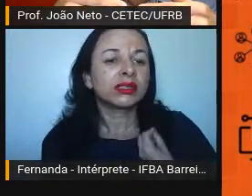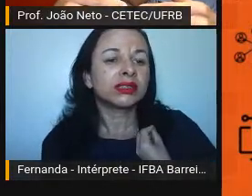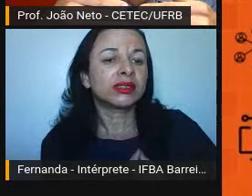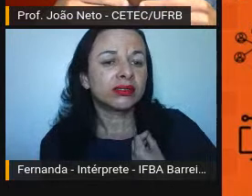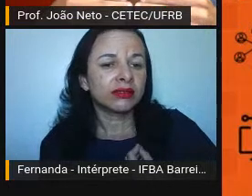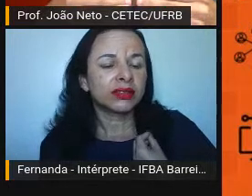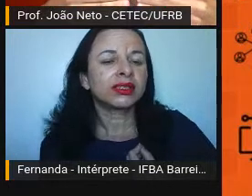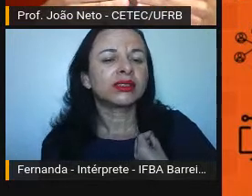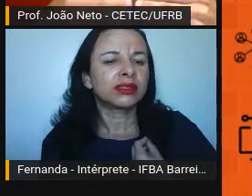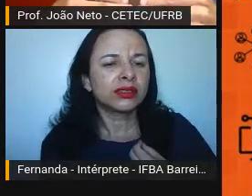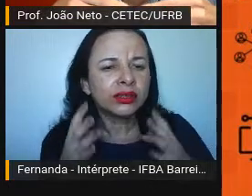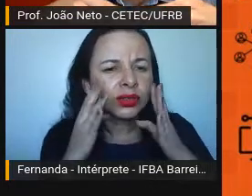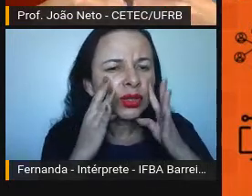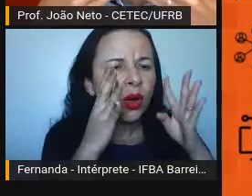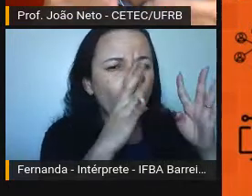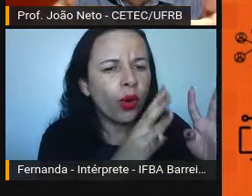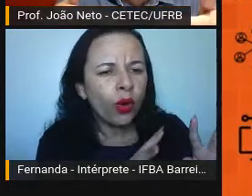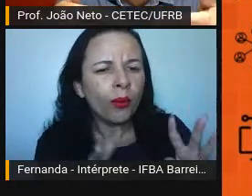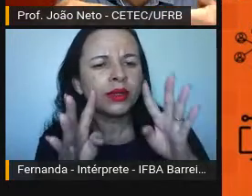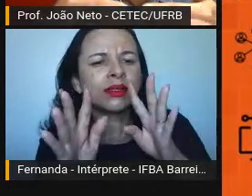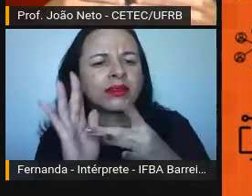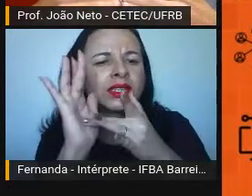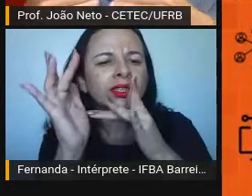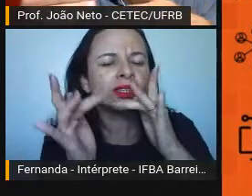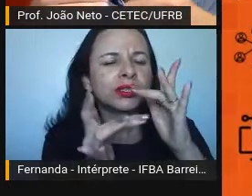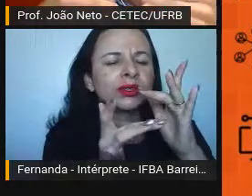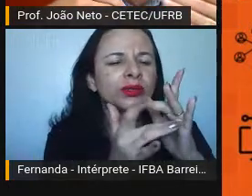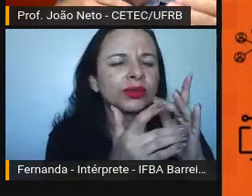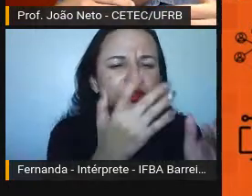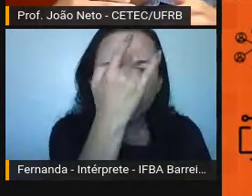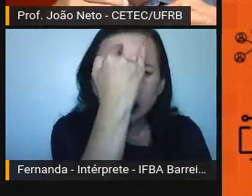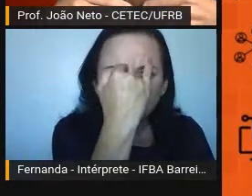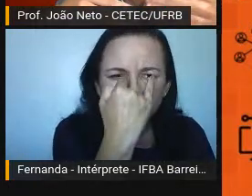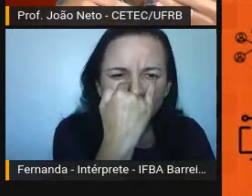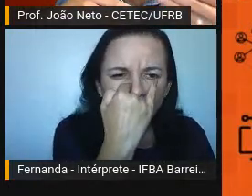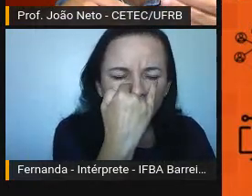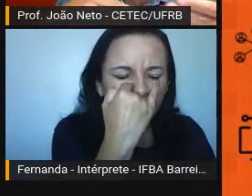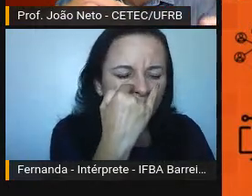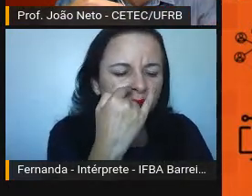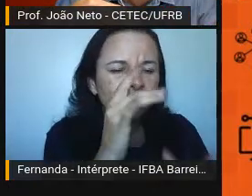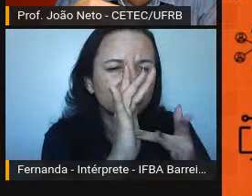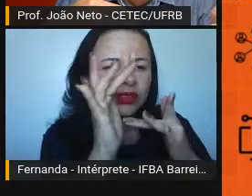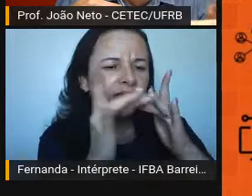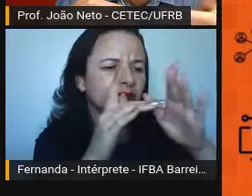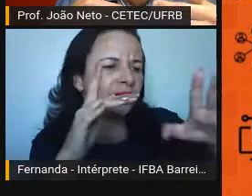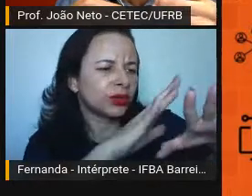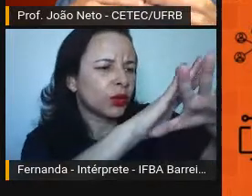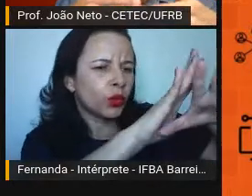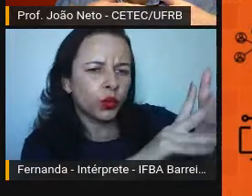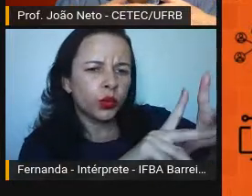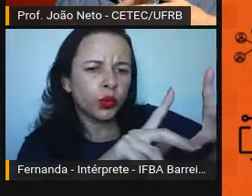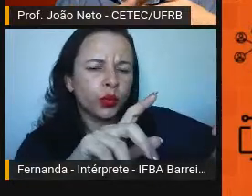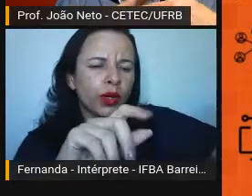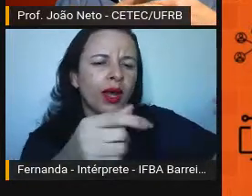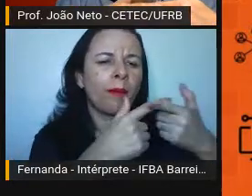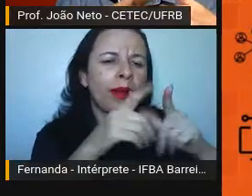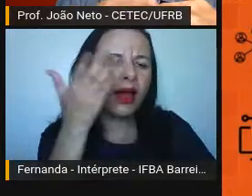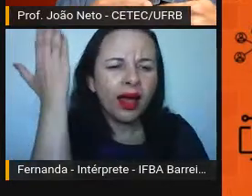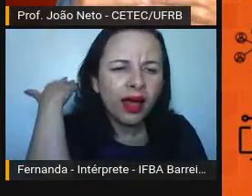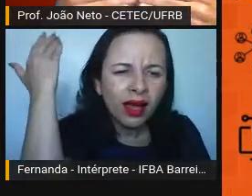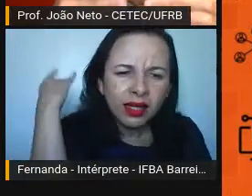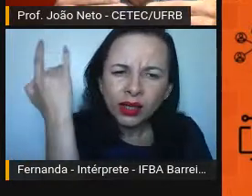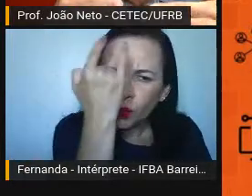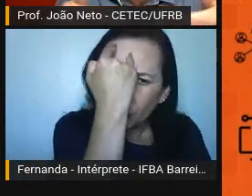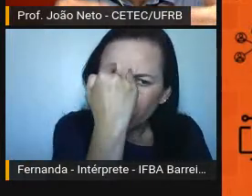observa que Jesus curou um cego e aquele cego estava pedindo esmolas ou seja